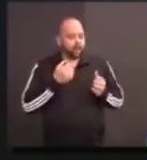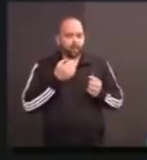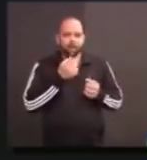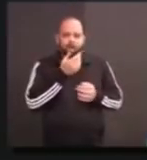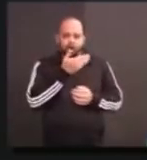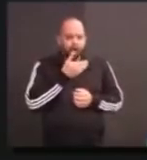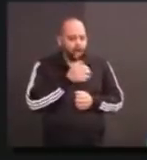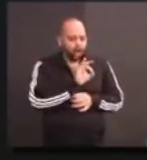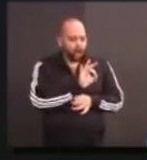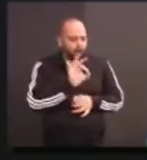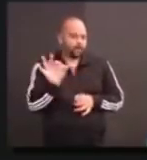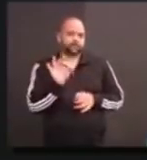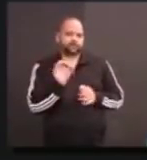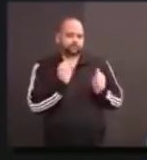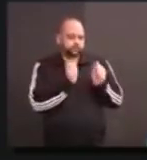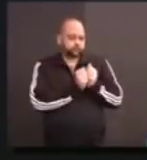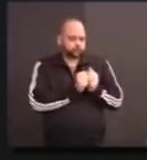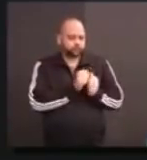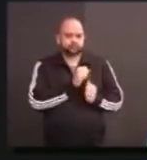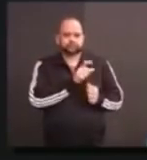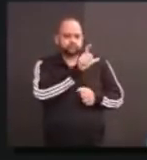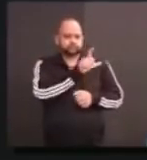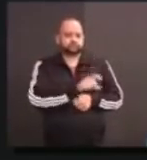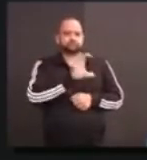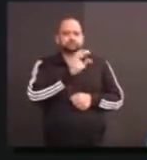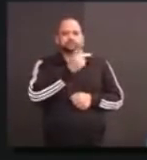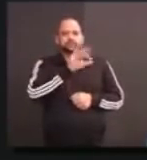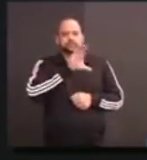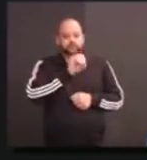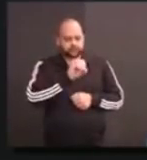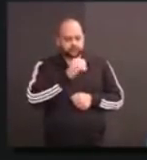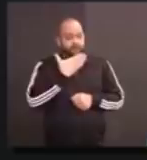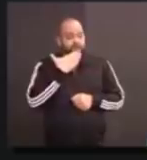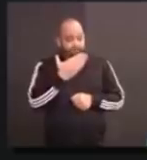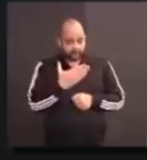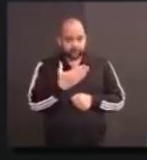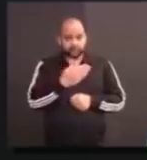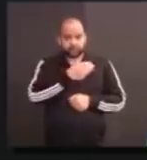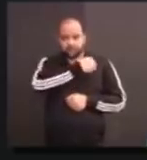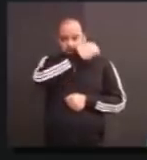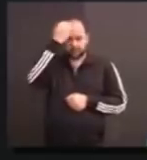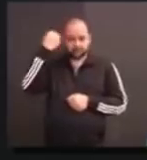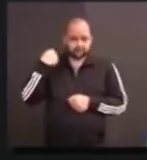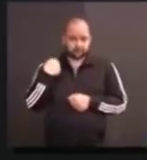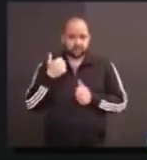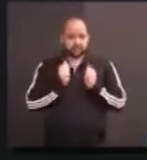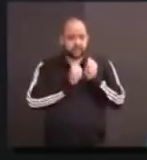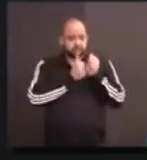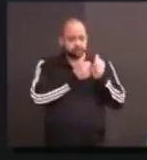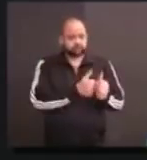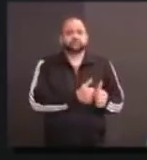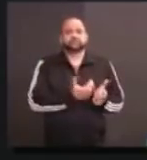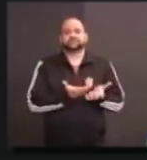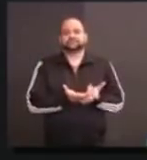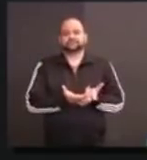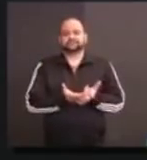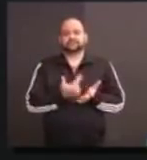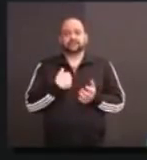extraordinário. O padre pediu a Nossa Senhora que o acompanhasse, que ele fosse.